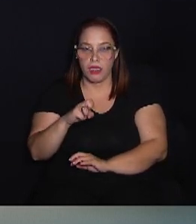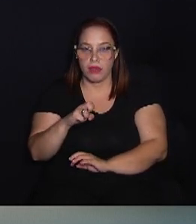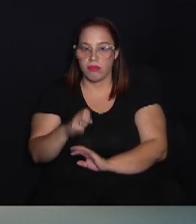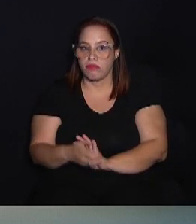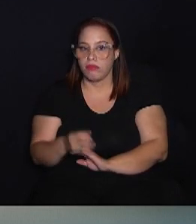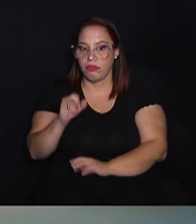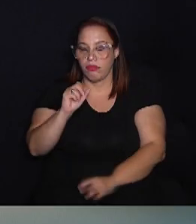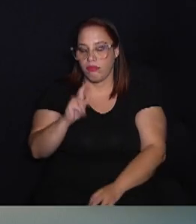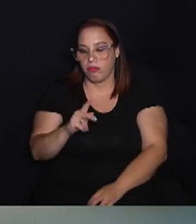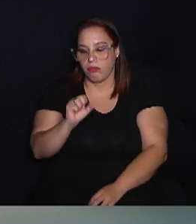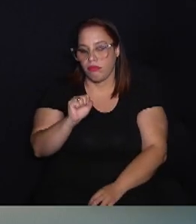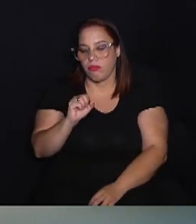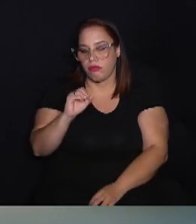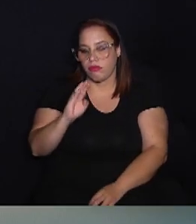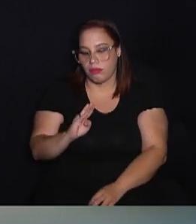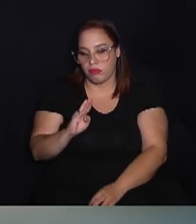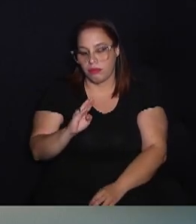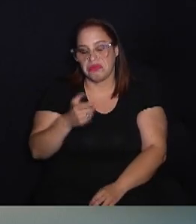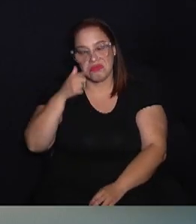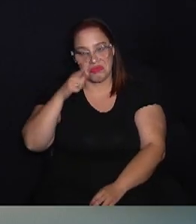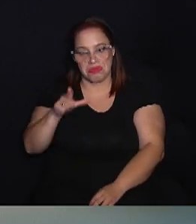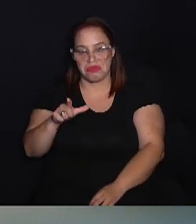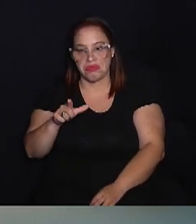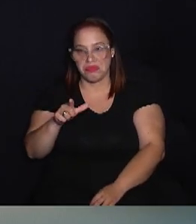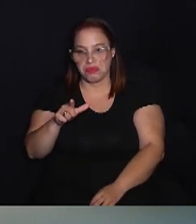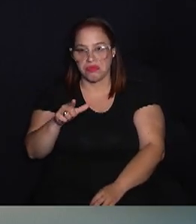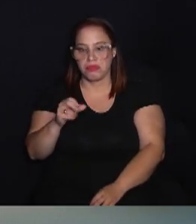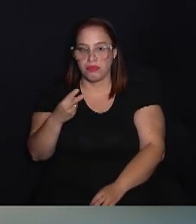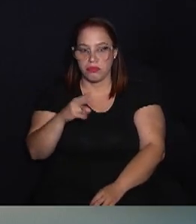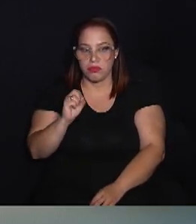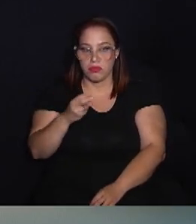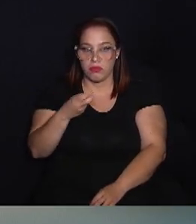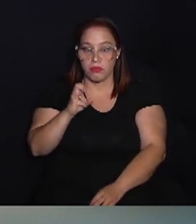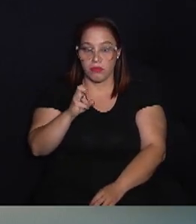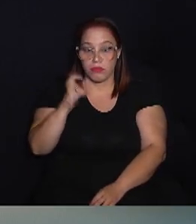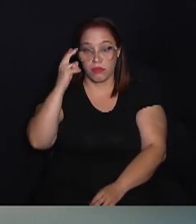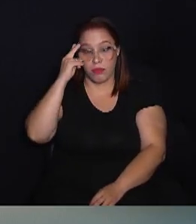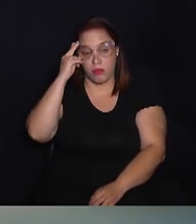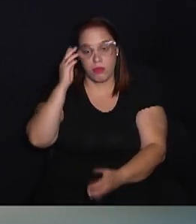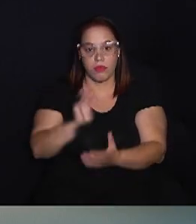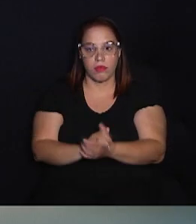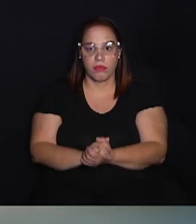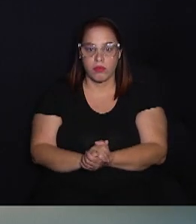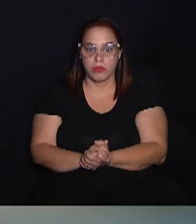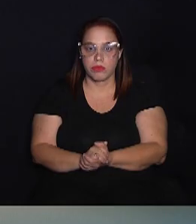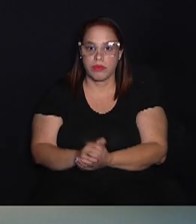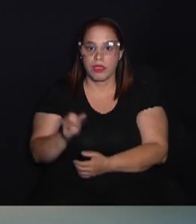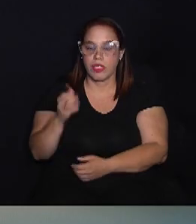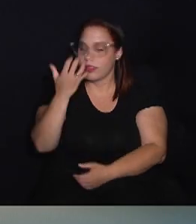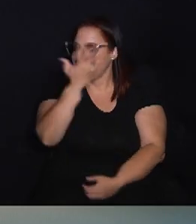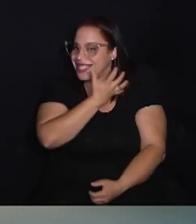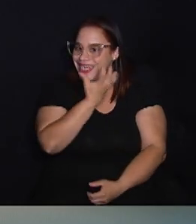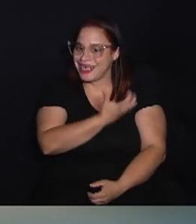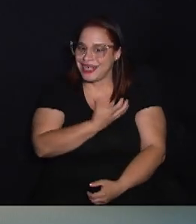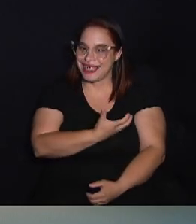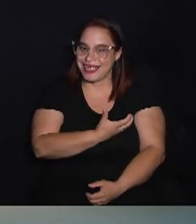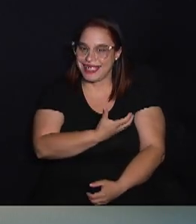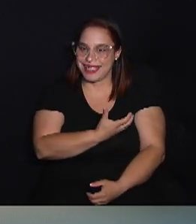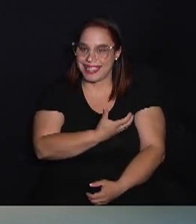do PP, pela primeira vez será vereador aqui na Câmara Municipal de Campinas. Edson Ribeiro, do